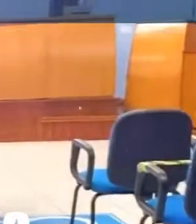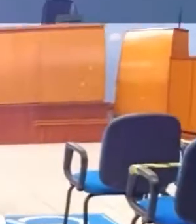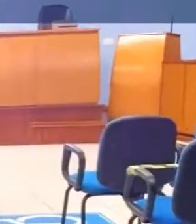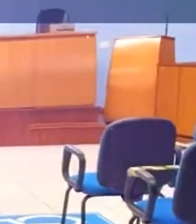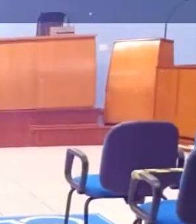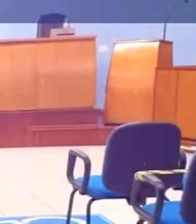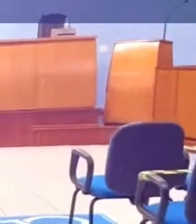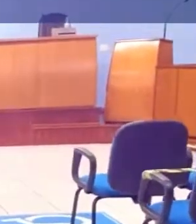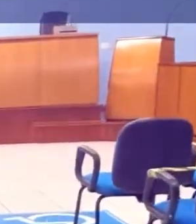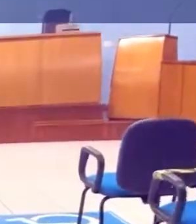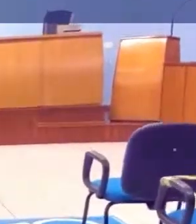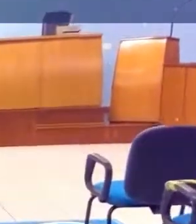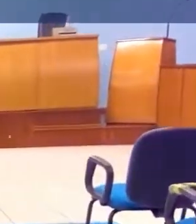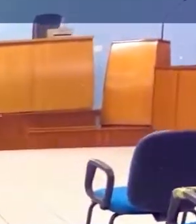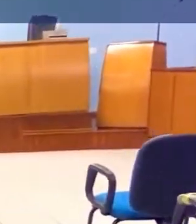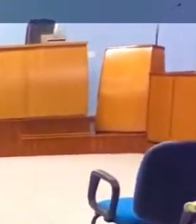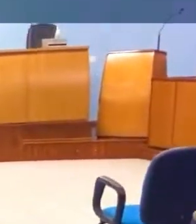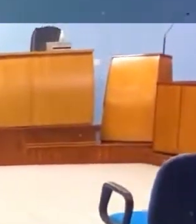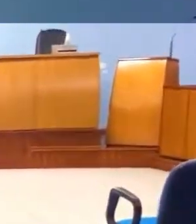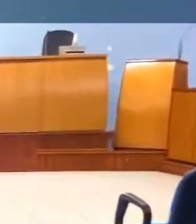E aí